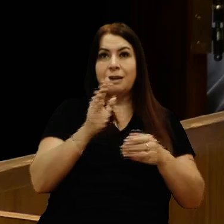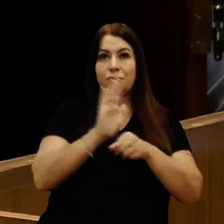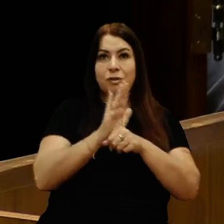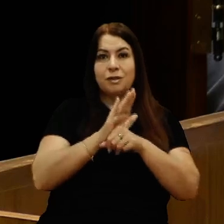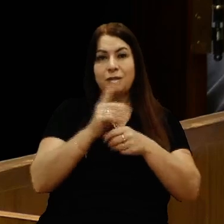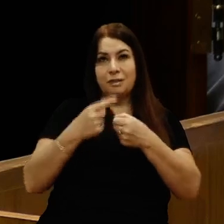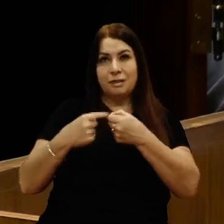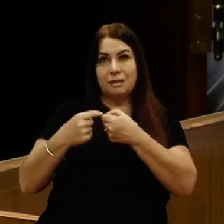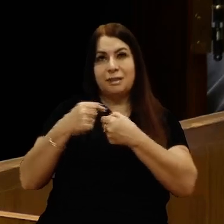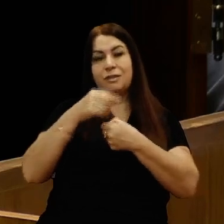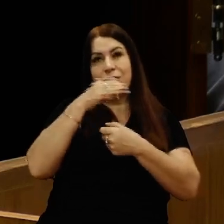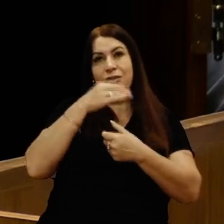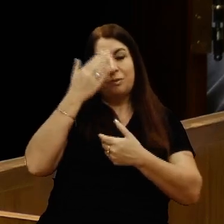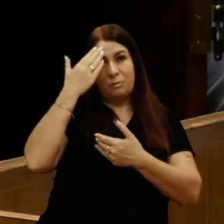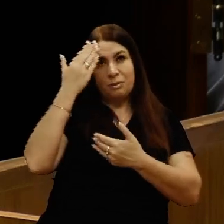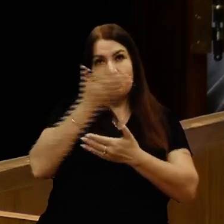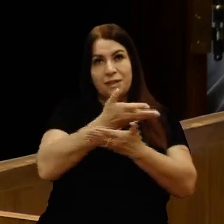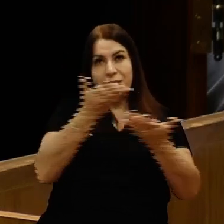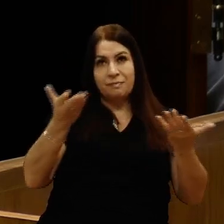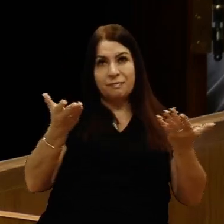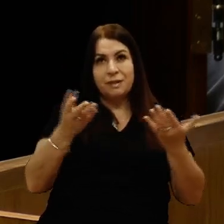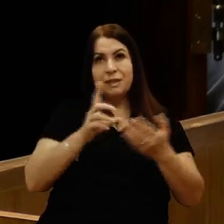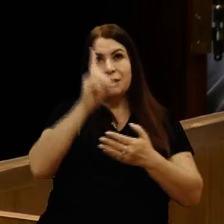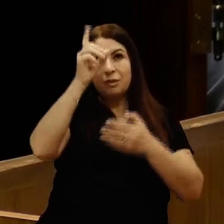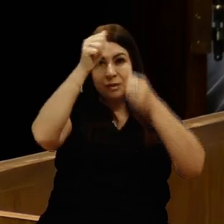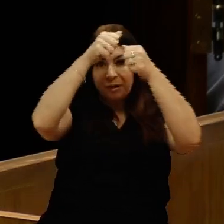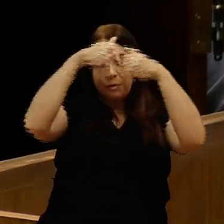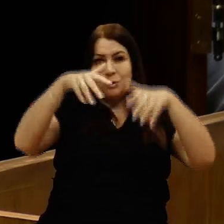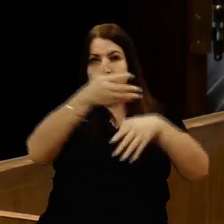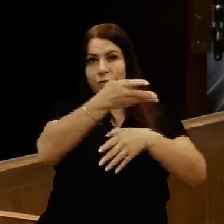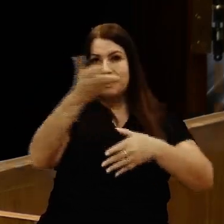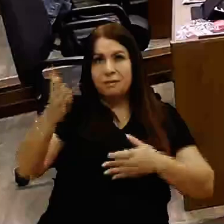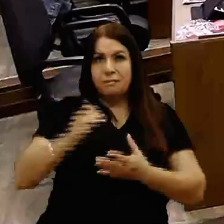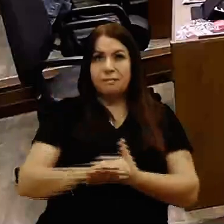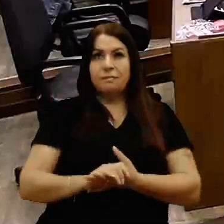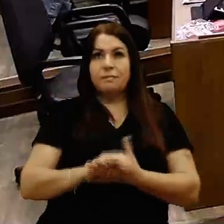de Caxias do Sul. Muito obrigado a todos. Deus abençoe vocês.